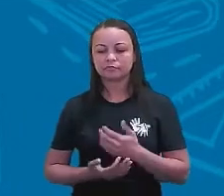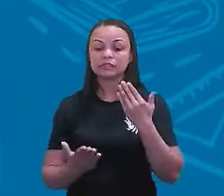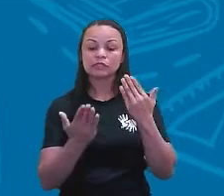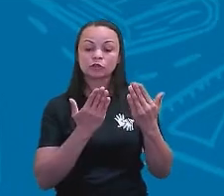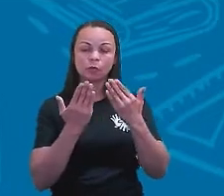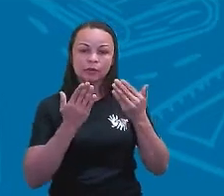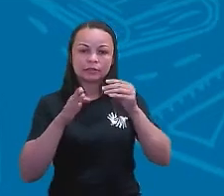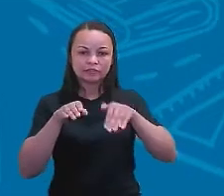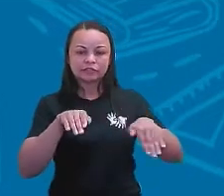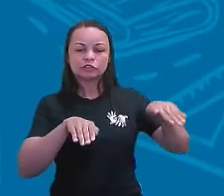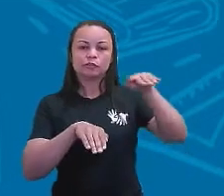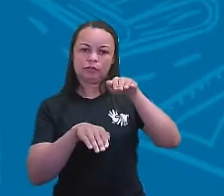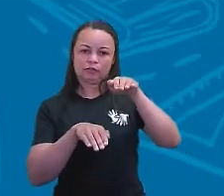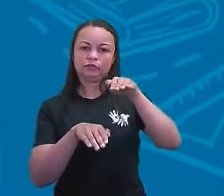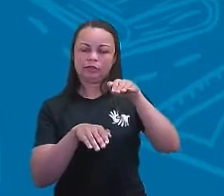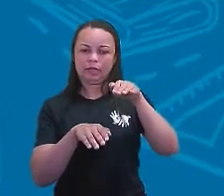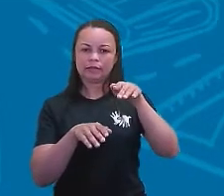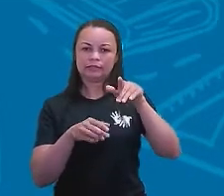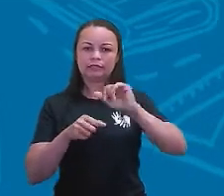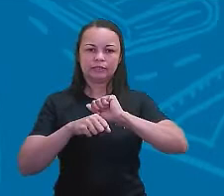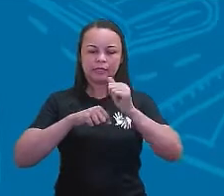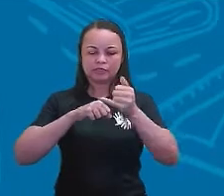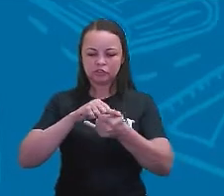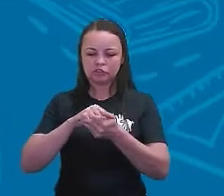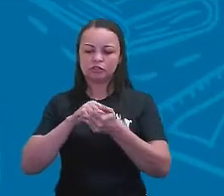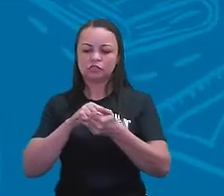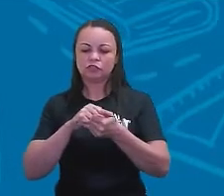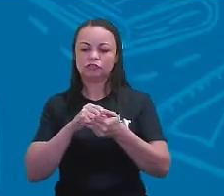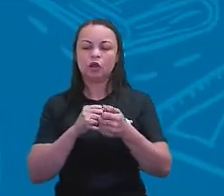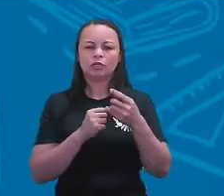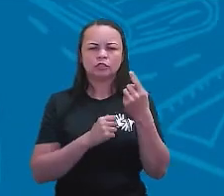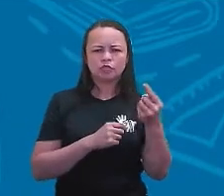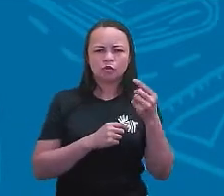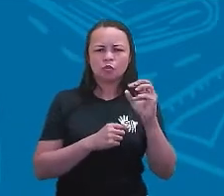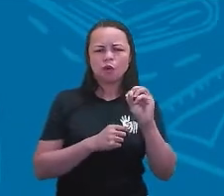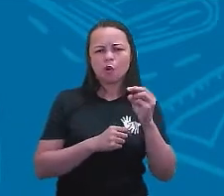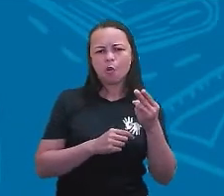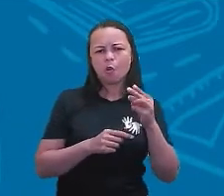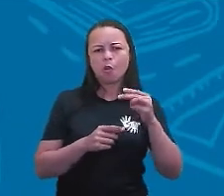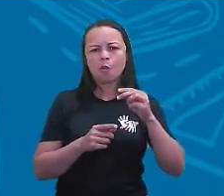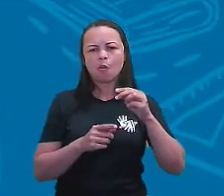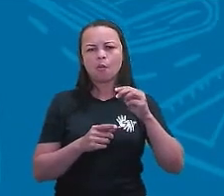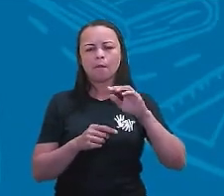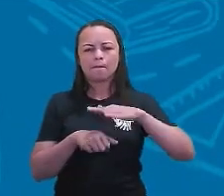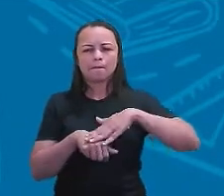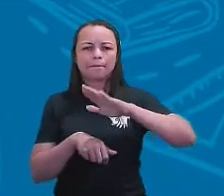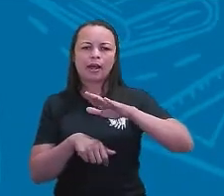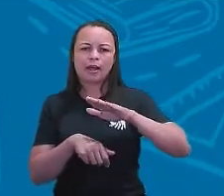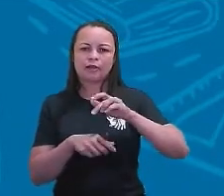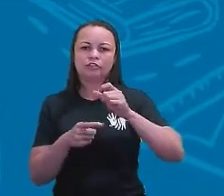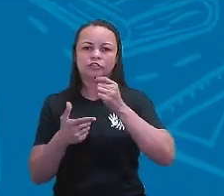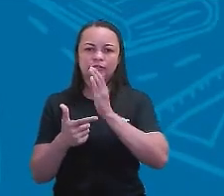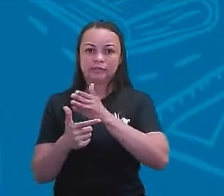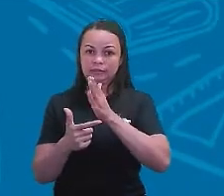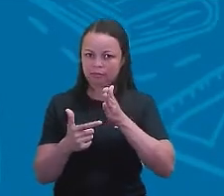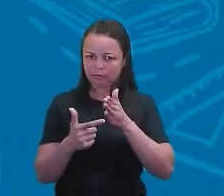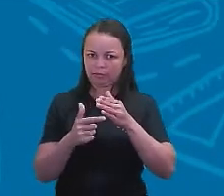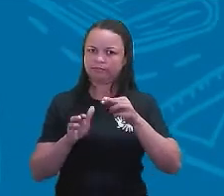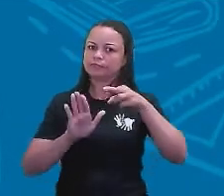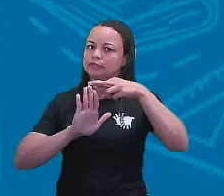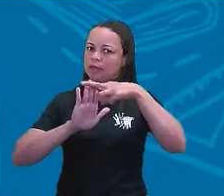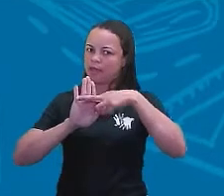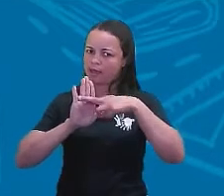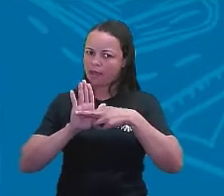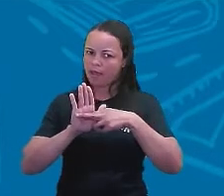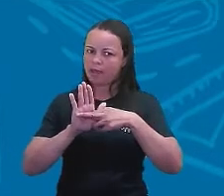comparativo de superioridade de adjetivos de uma ou mais sílabas terminados em E. Gente, isso é regra, preste